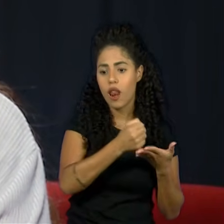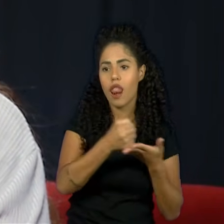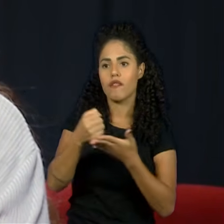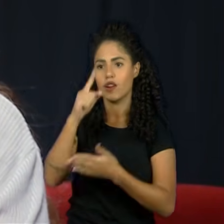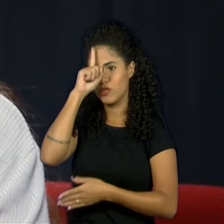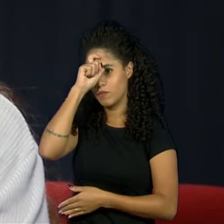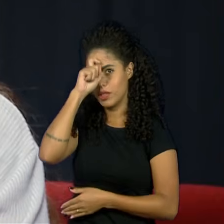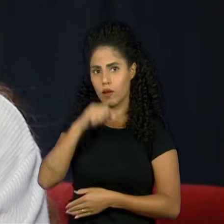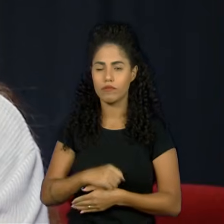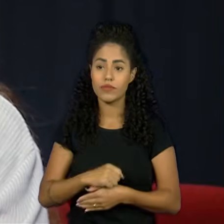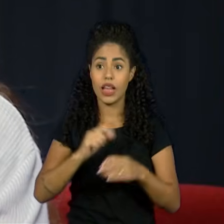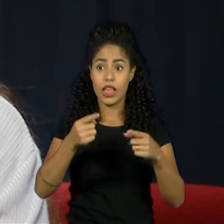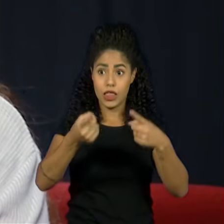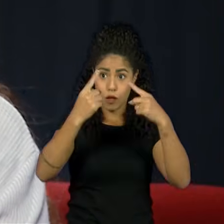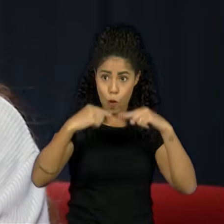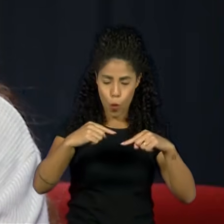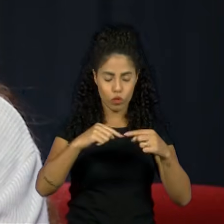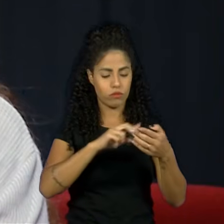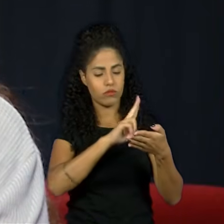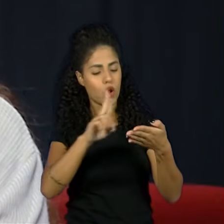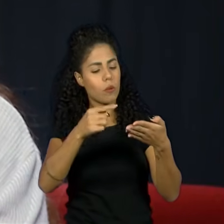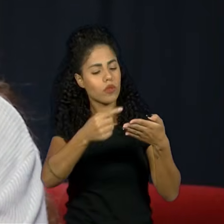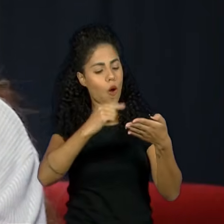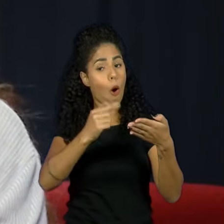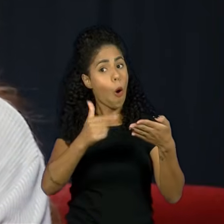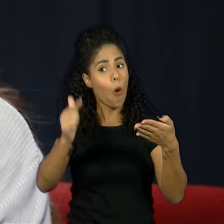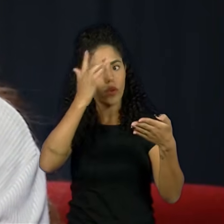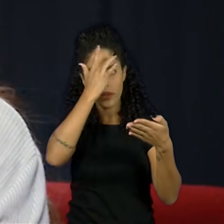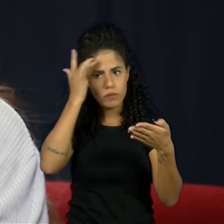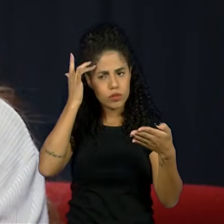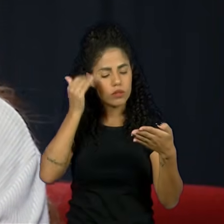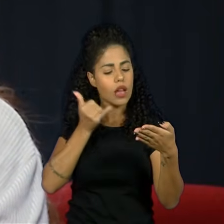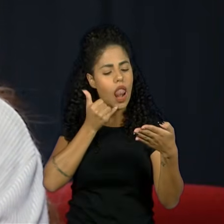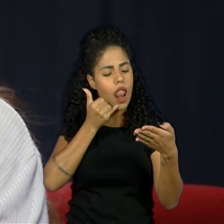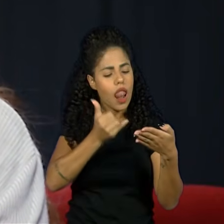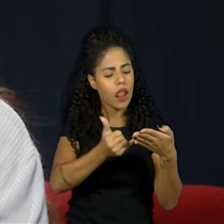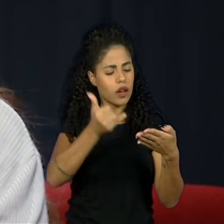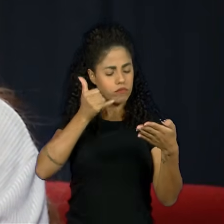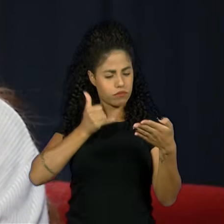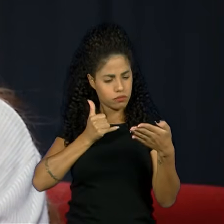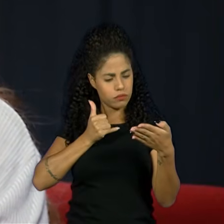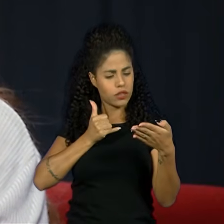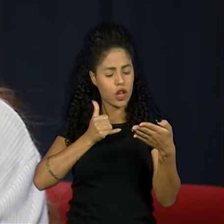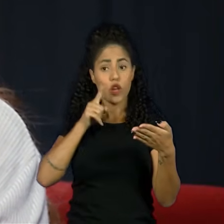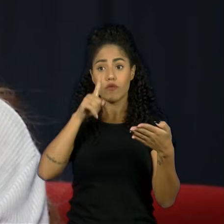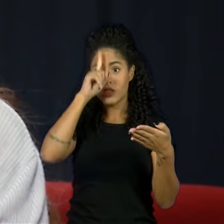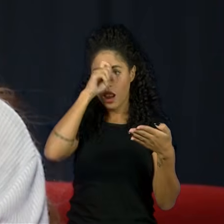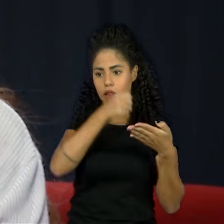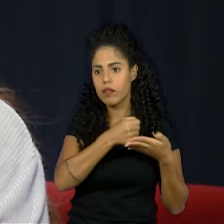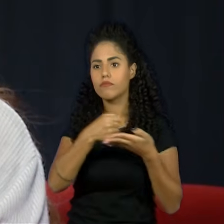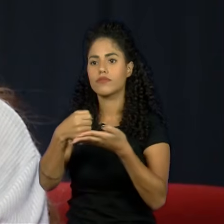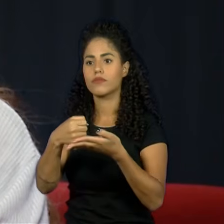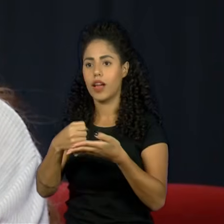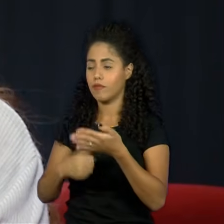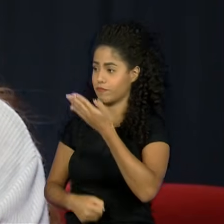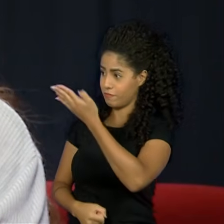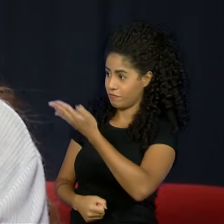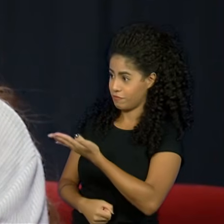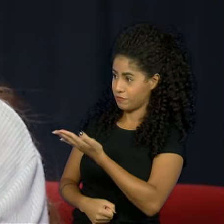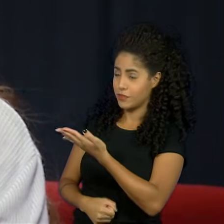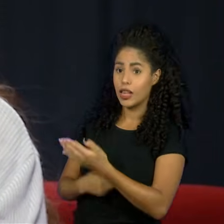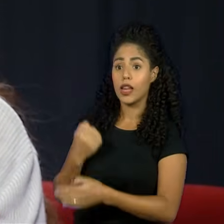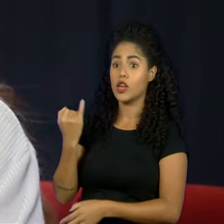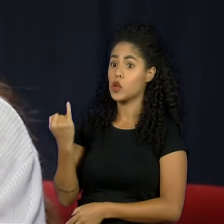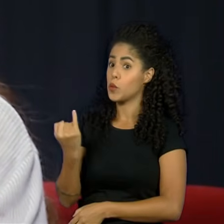E você precisa de um nome que é uma pessoa que pode te ligar para você levar ela no hospital.